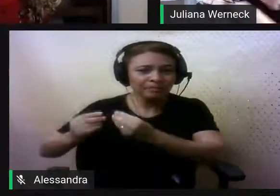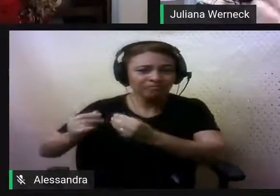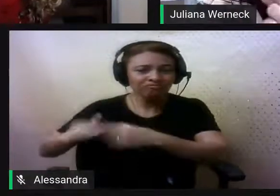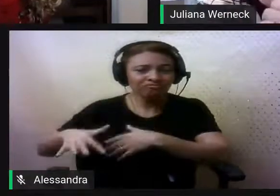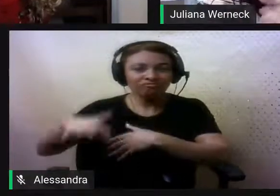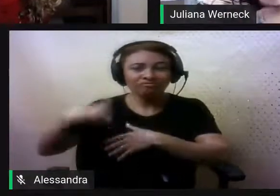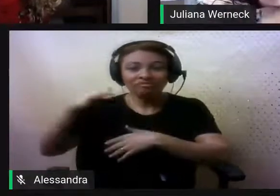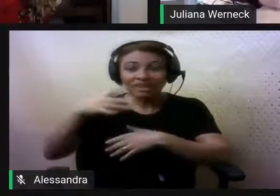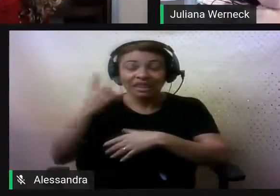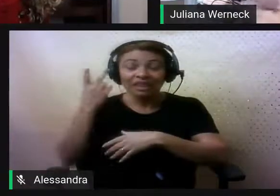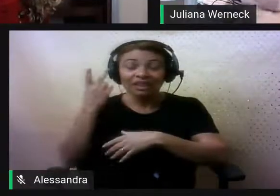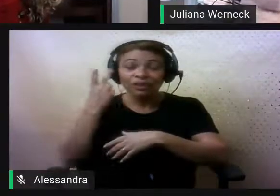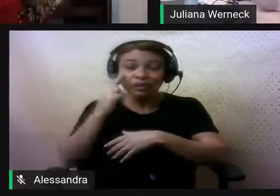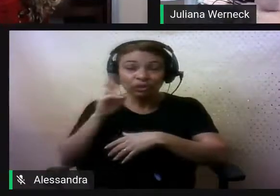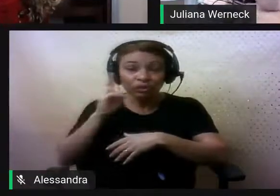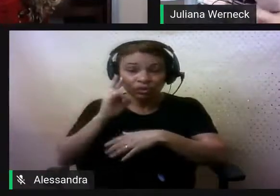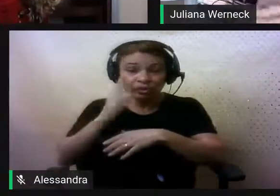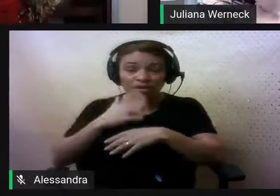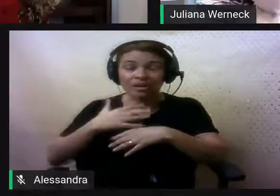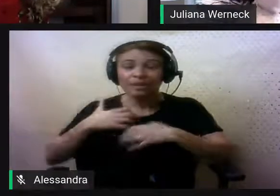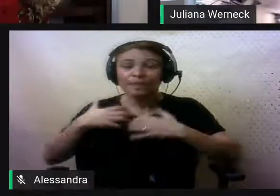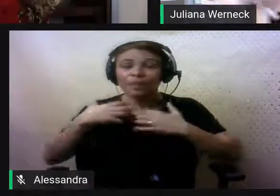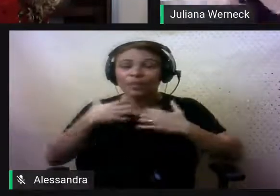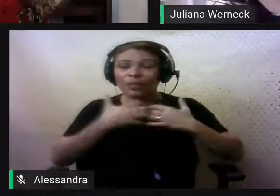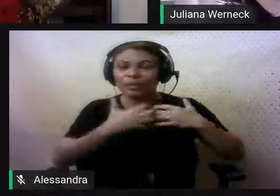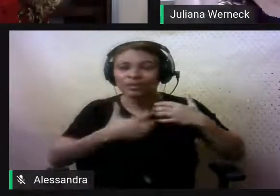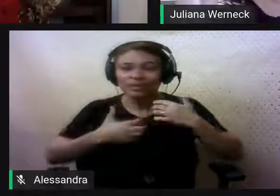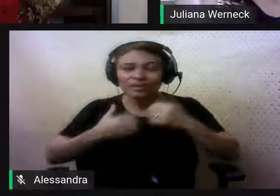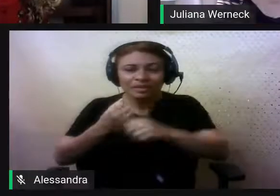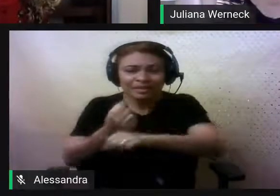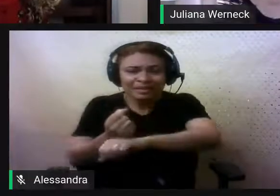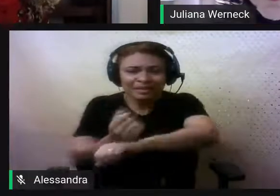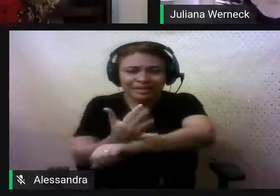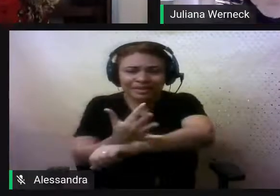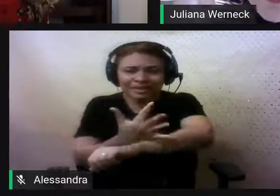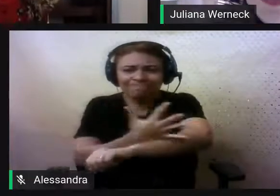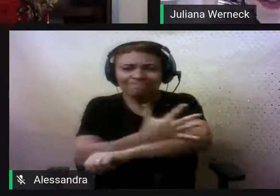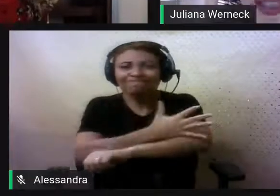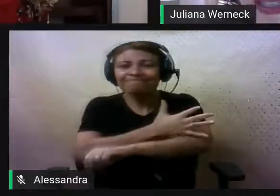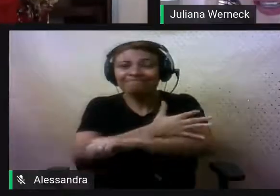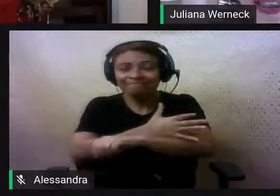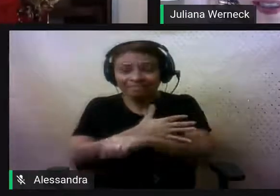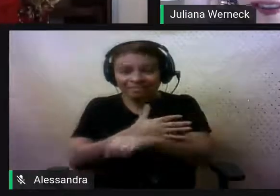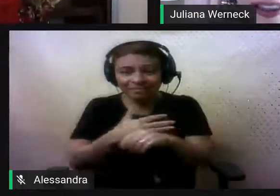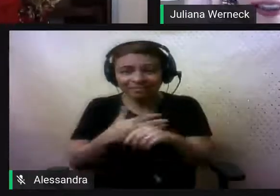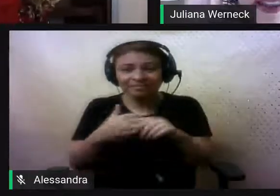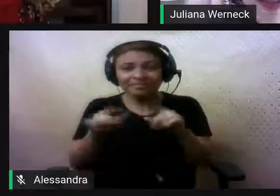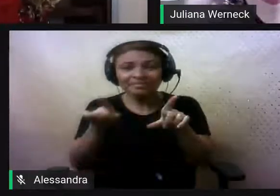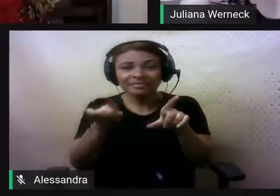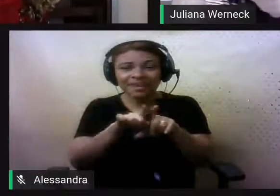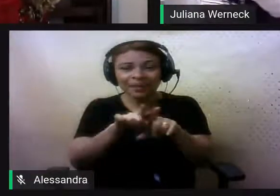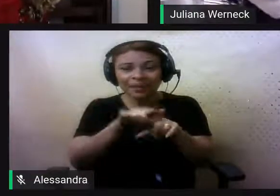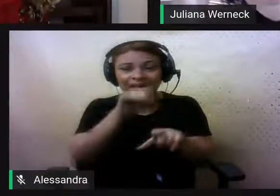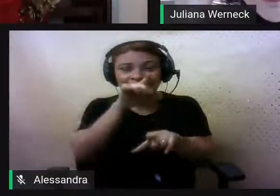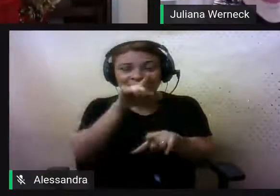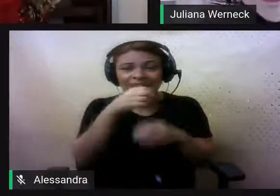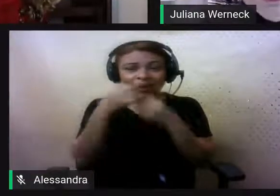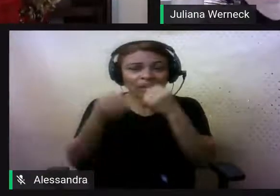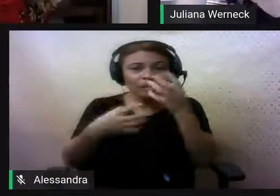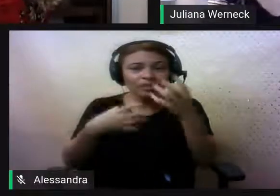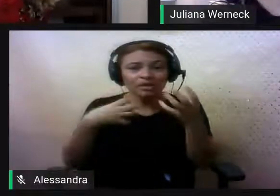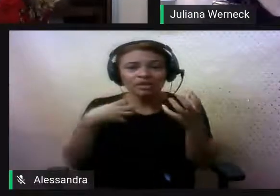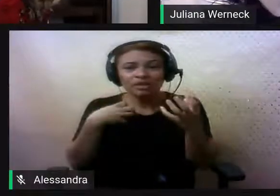então é uma história que ela emociona. E mais emocionante, ainda mais legal é o que você faz dela, né? Então, assim,